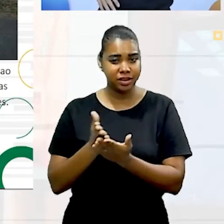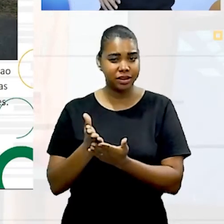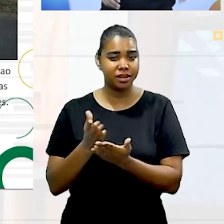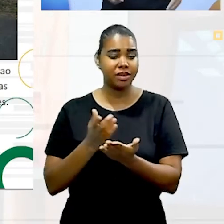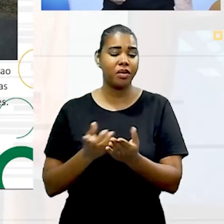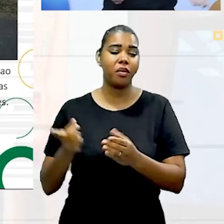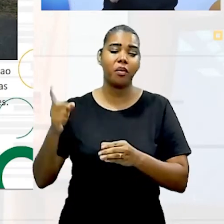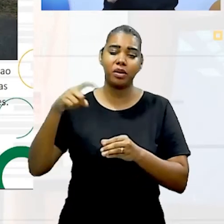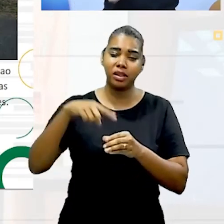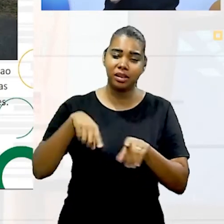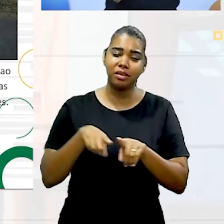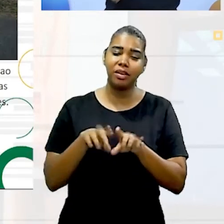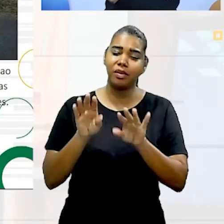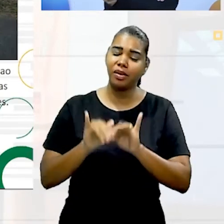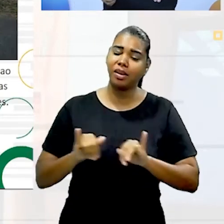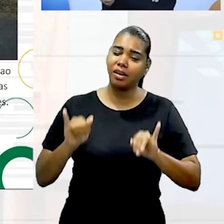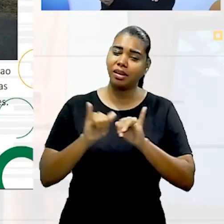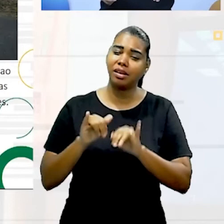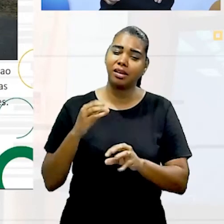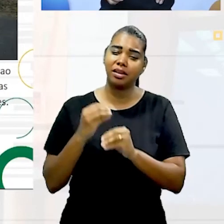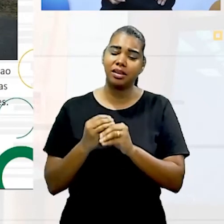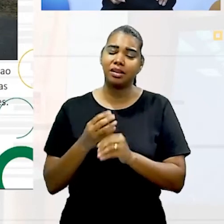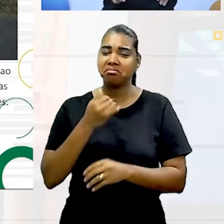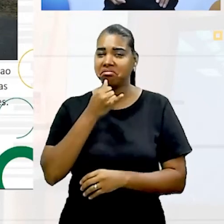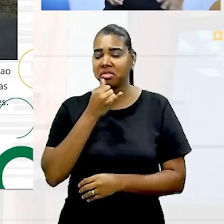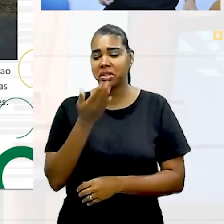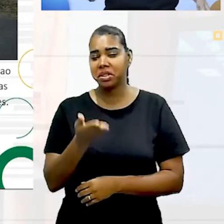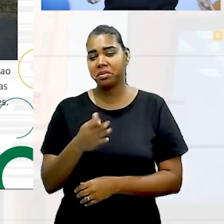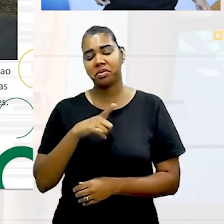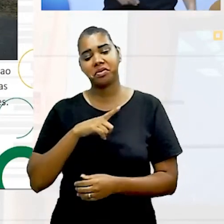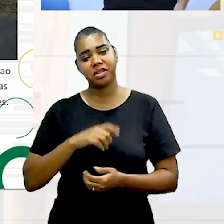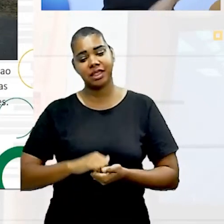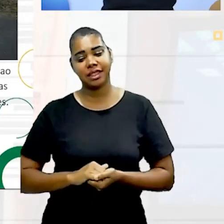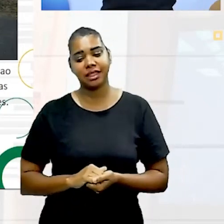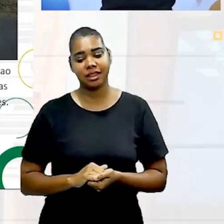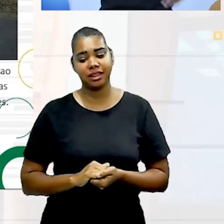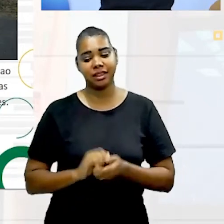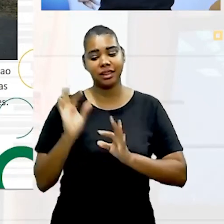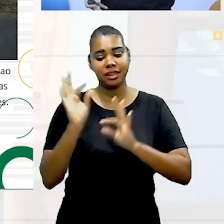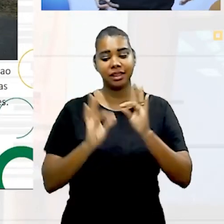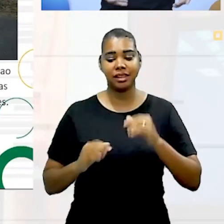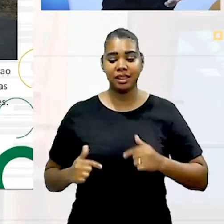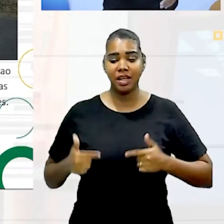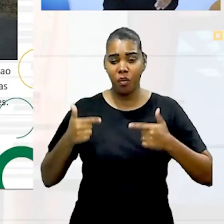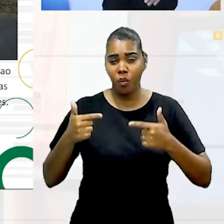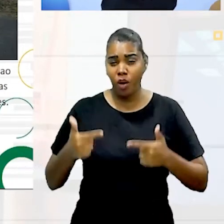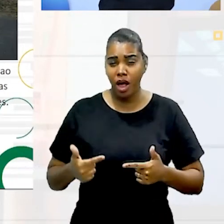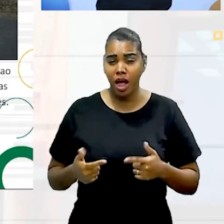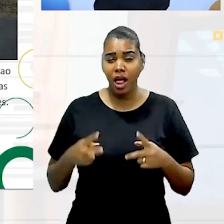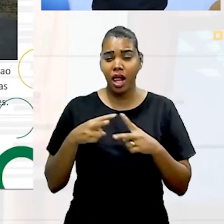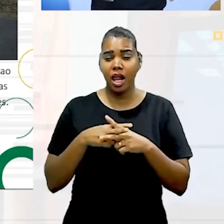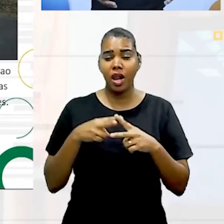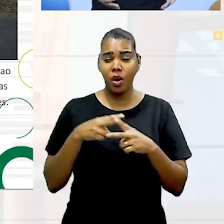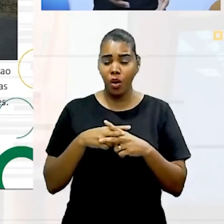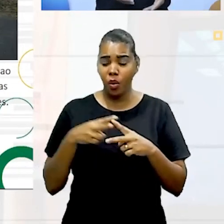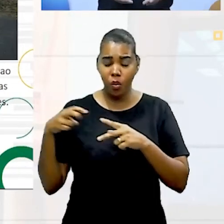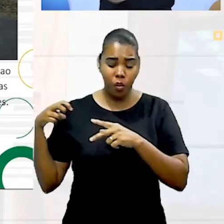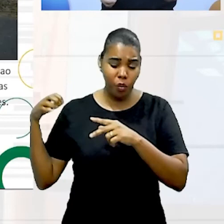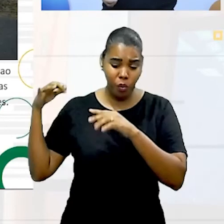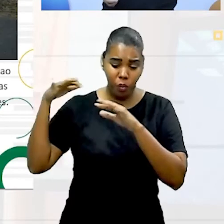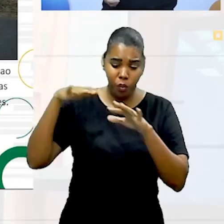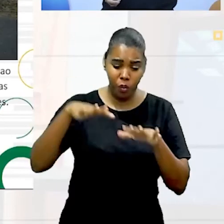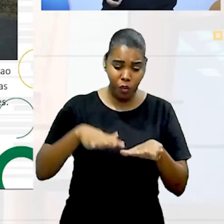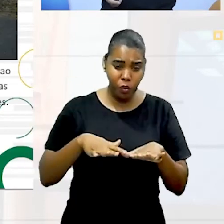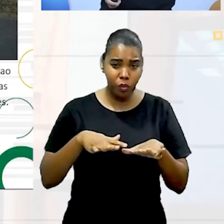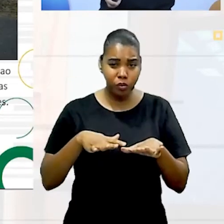comum. Em Days Gone, por exemplo, você tem uma grande luta no começo, uma invasão, e depois